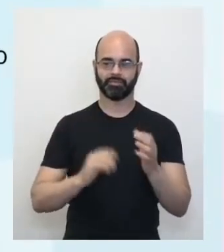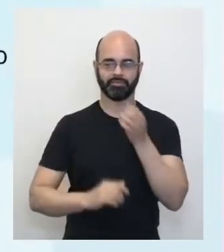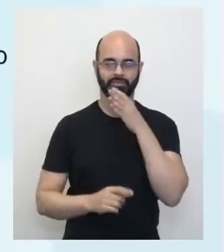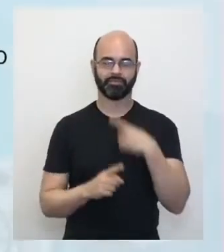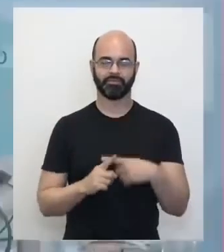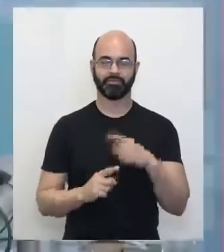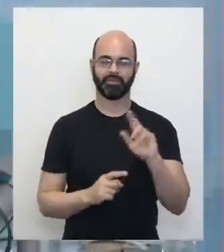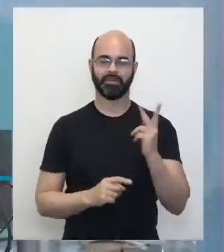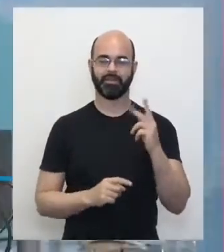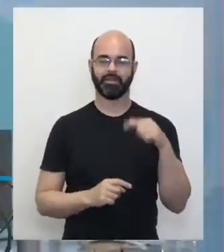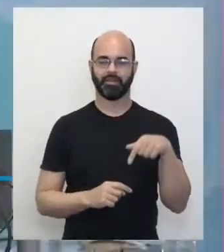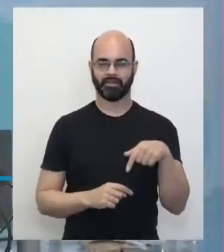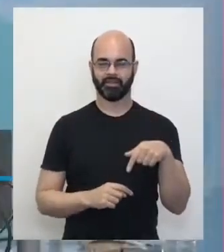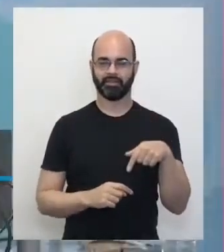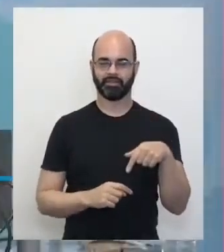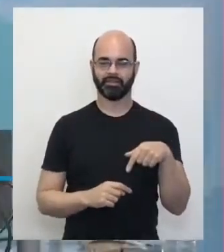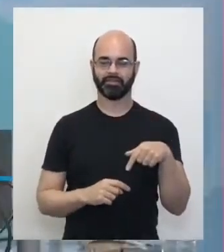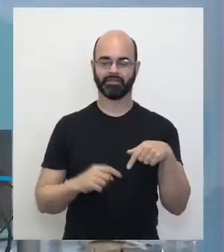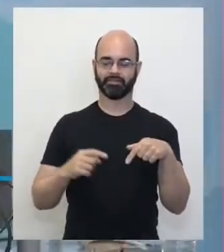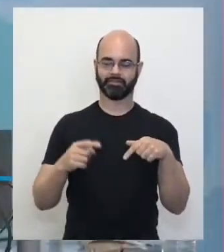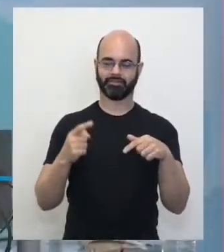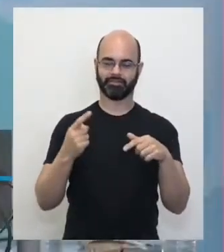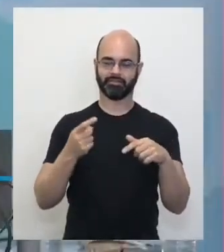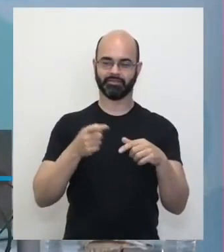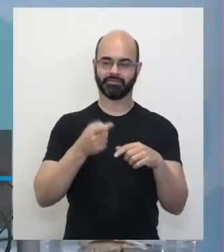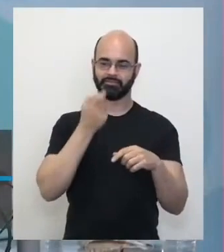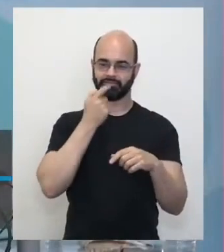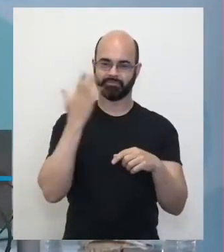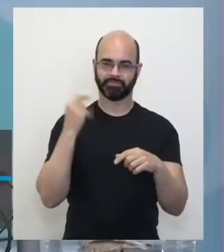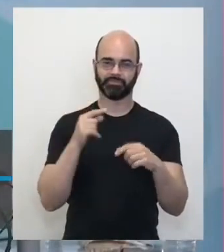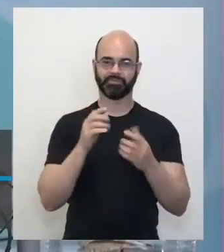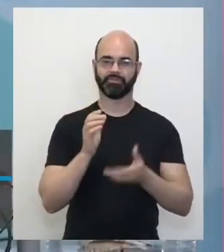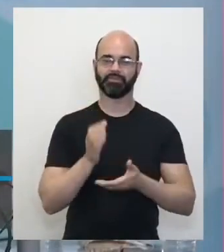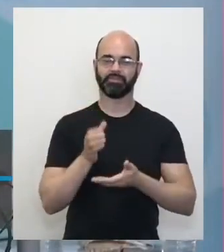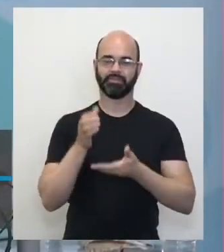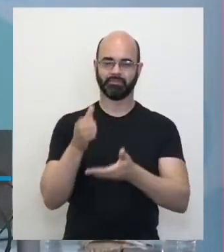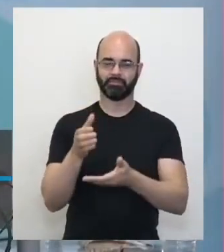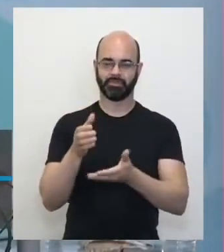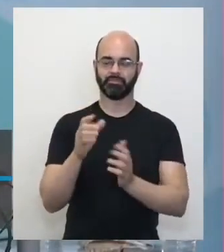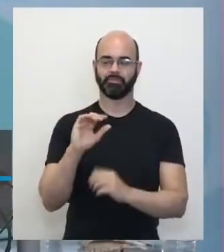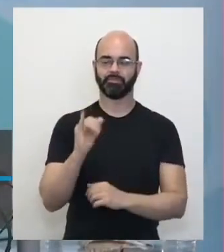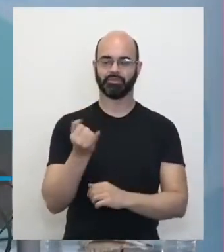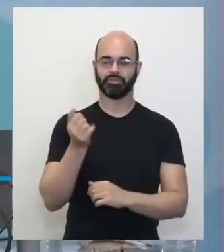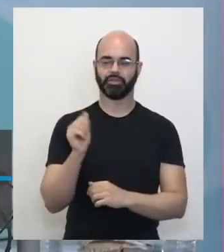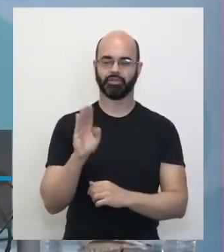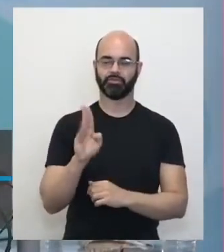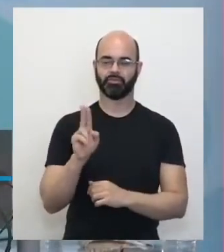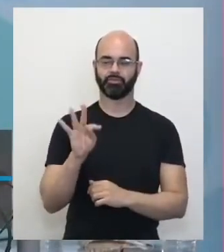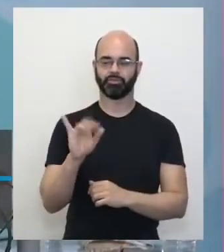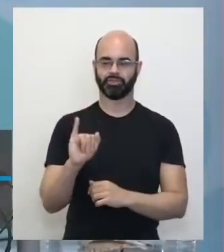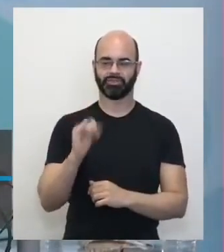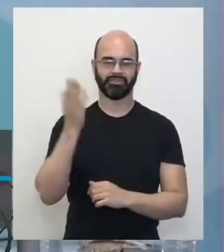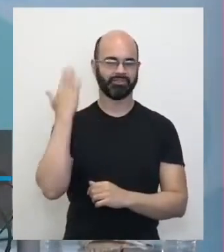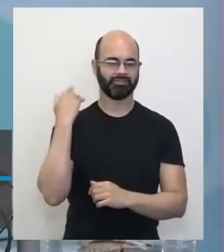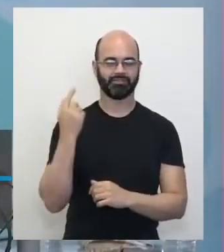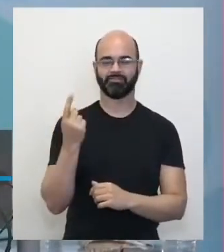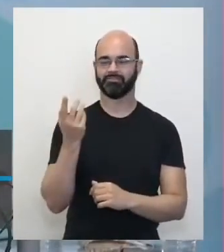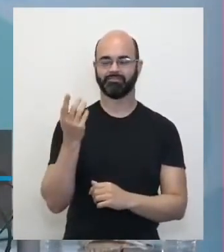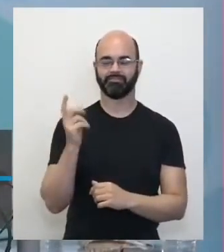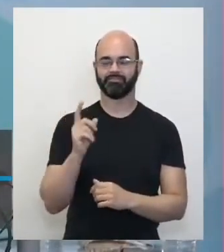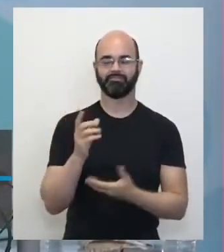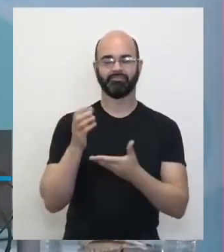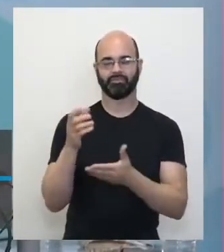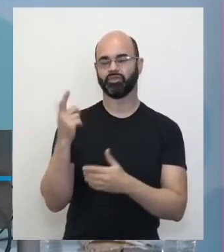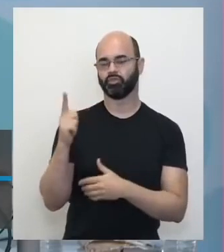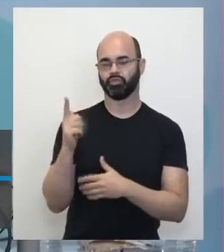em Quadrinhos é uma categoria que entrou recentemente nesse prêmio Jabuti. Até então, não recebiam essa